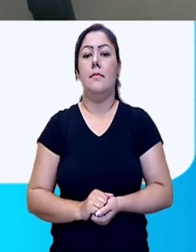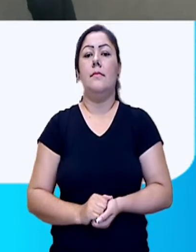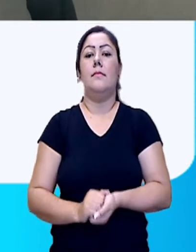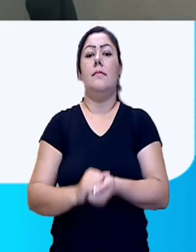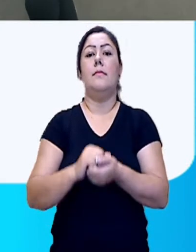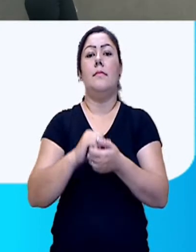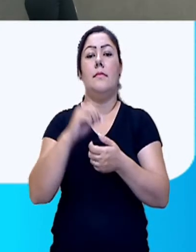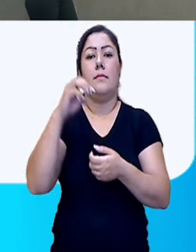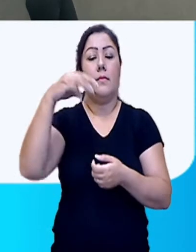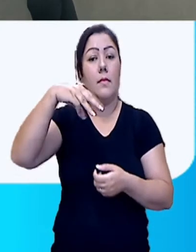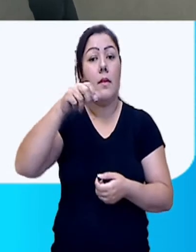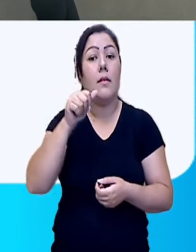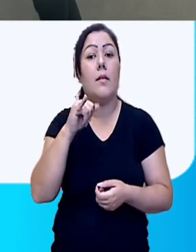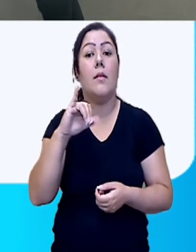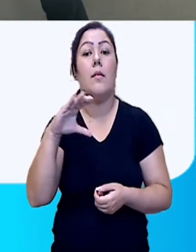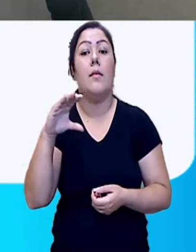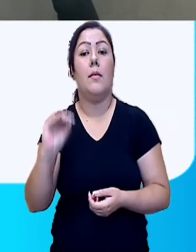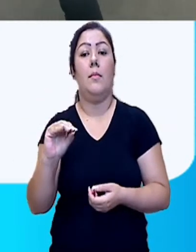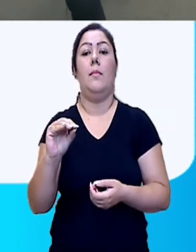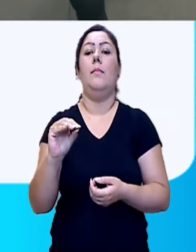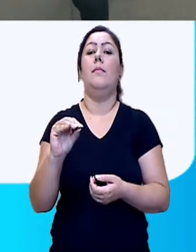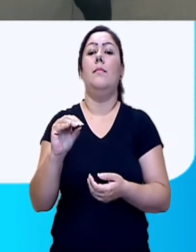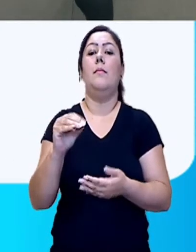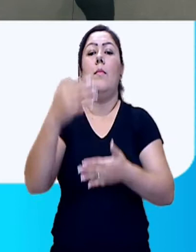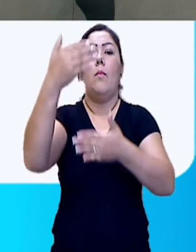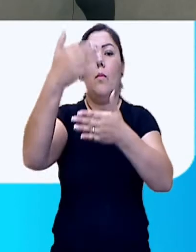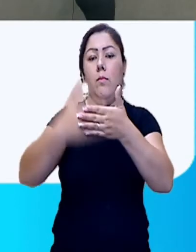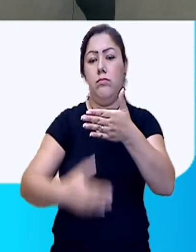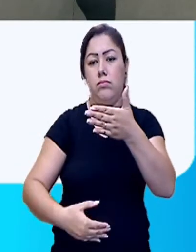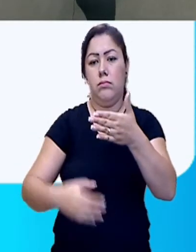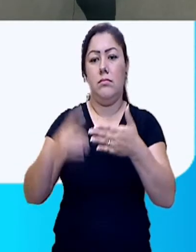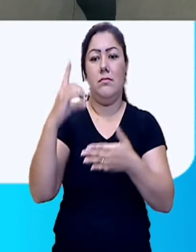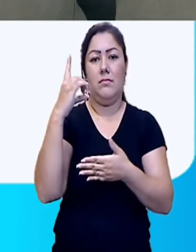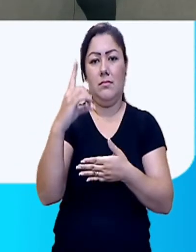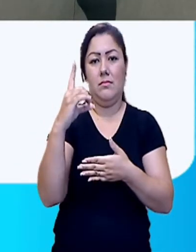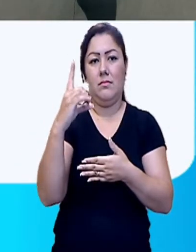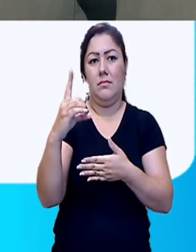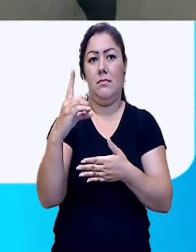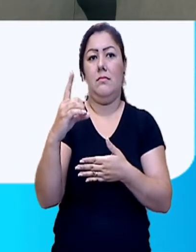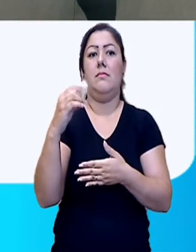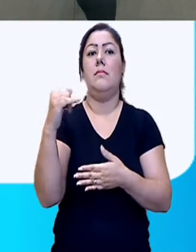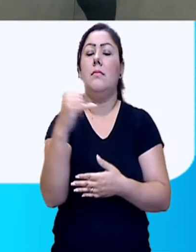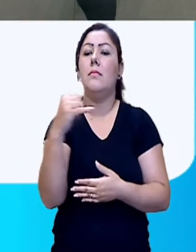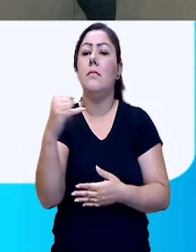Em maio, um débito de 1.720, então negativo